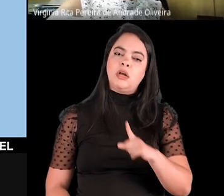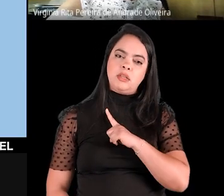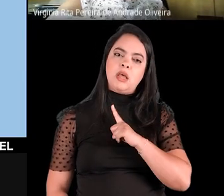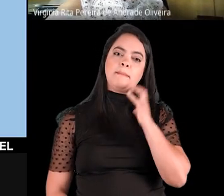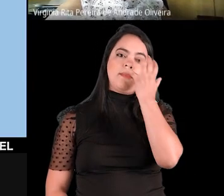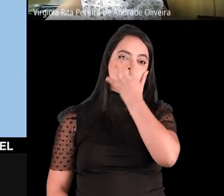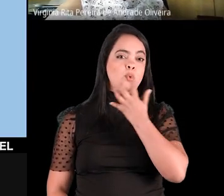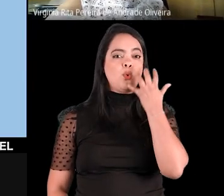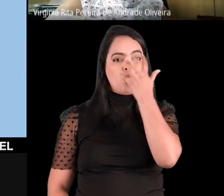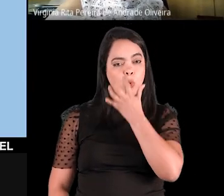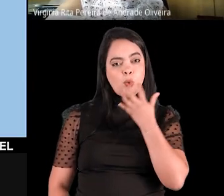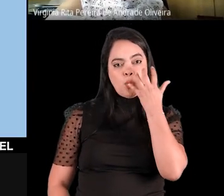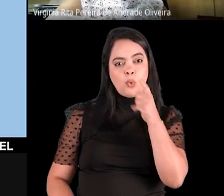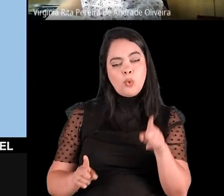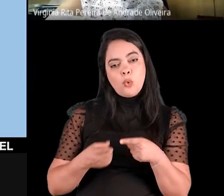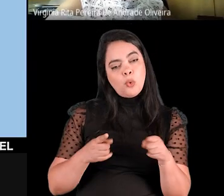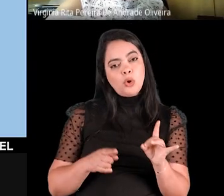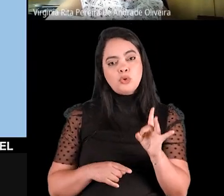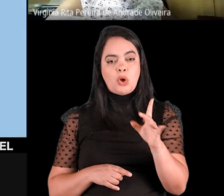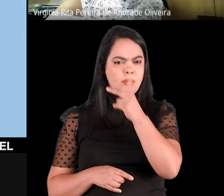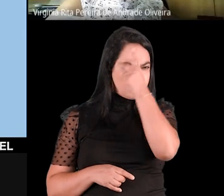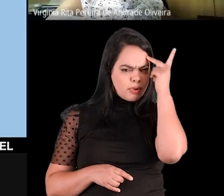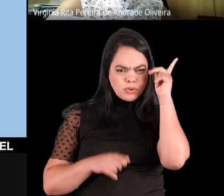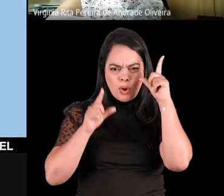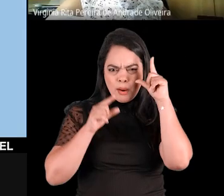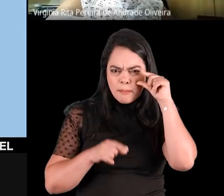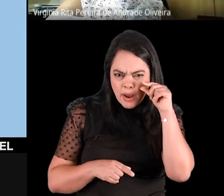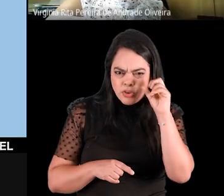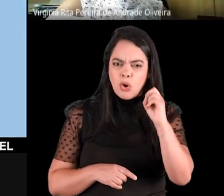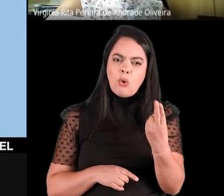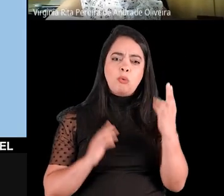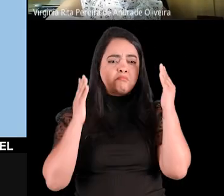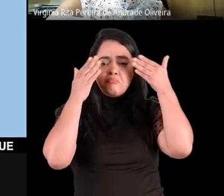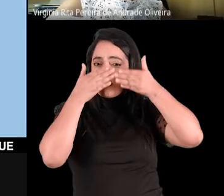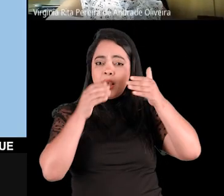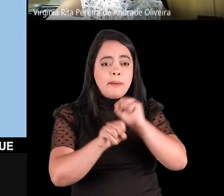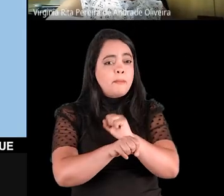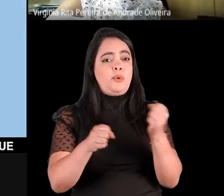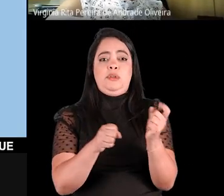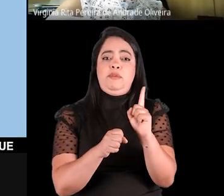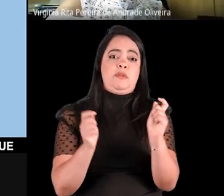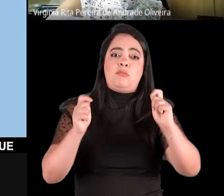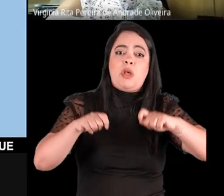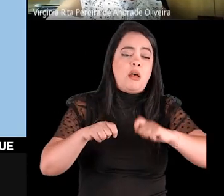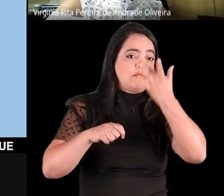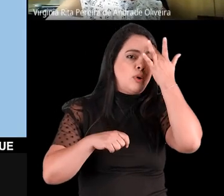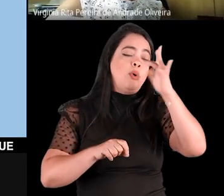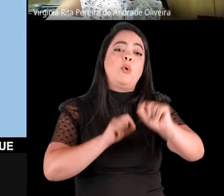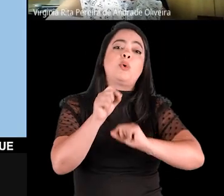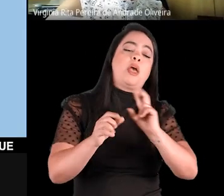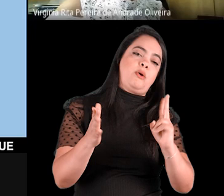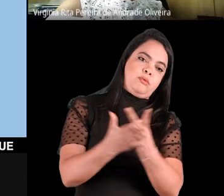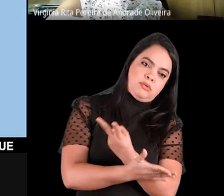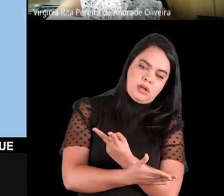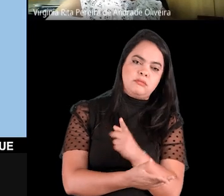música de fundo, mas para quem tem baixa visão ou para quem tem cegueira, é impossível de acessar o que está acontecendo, né?